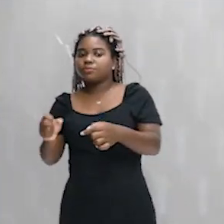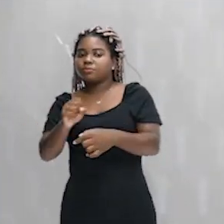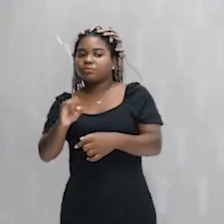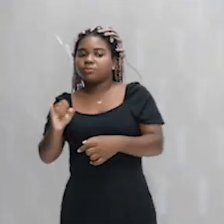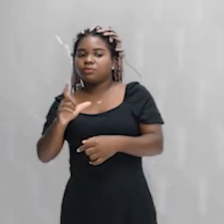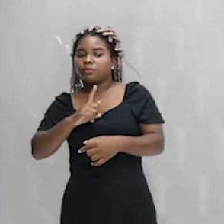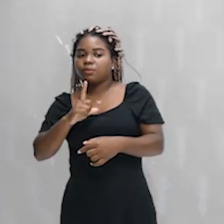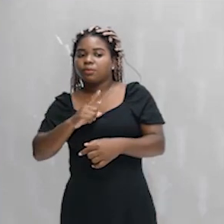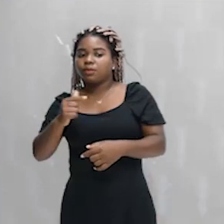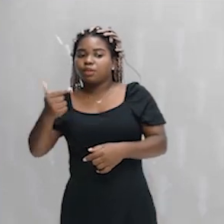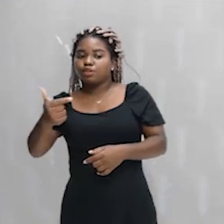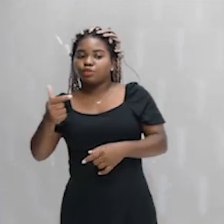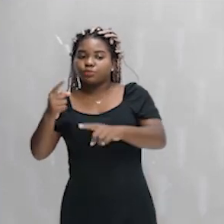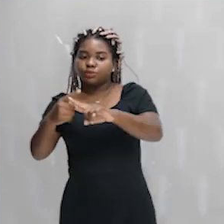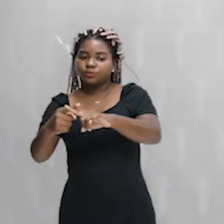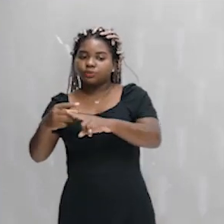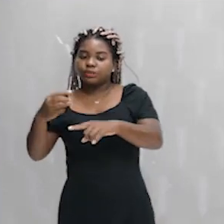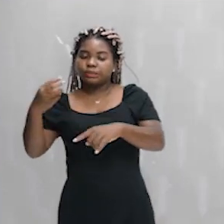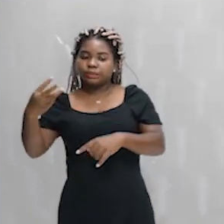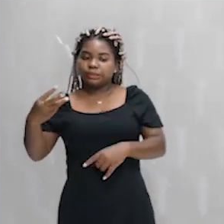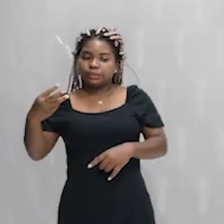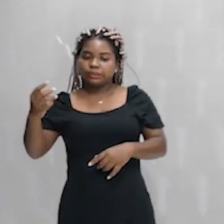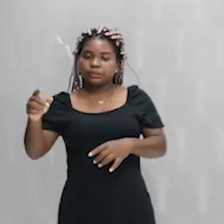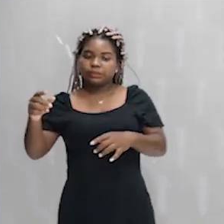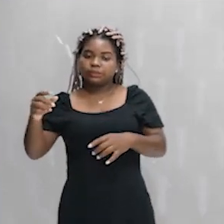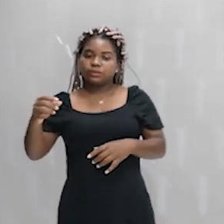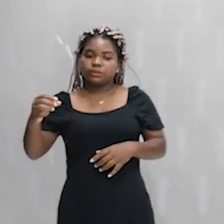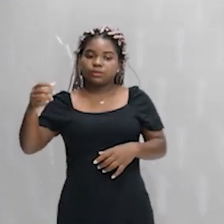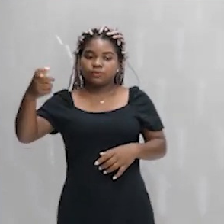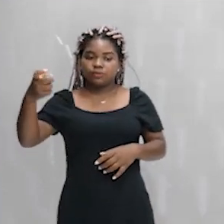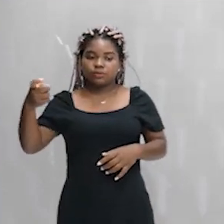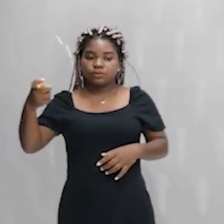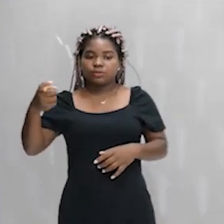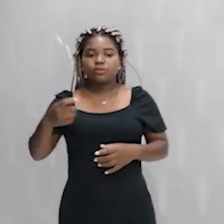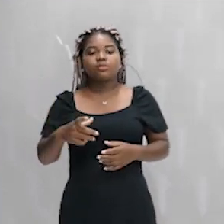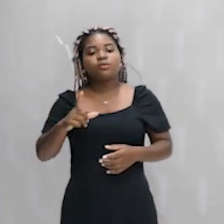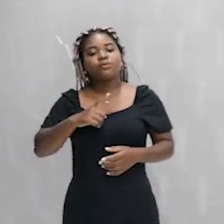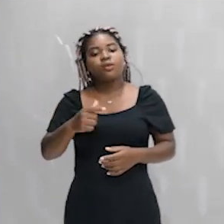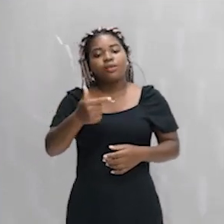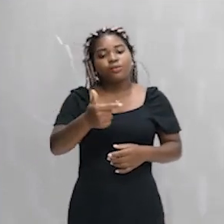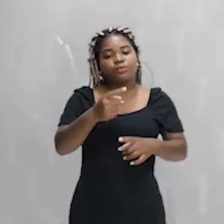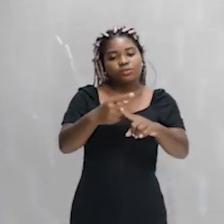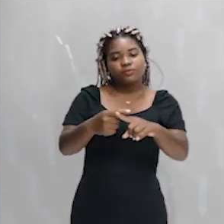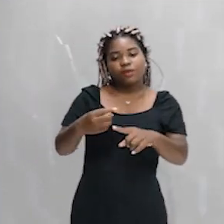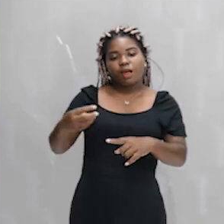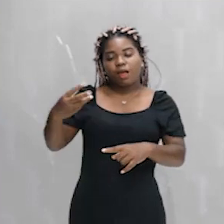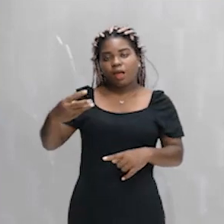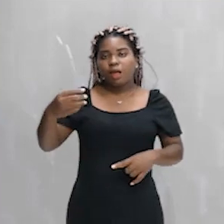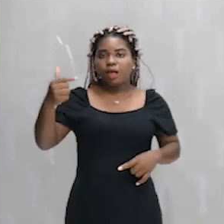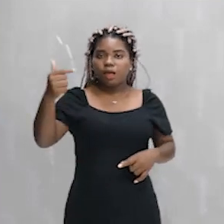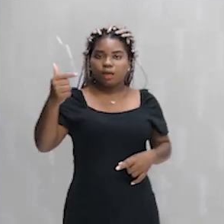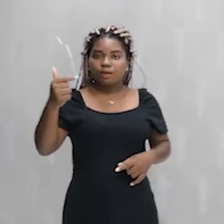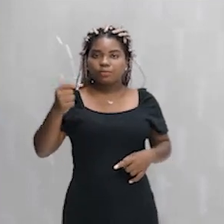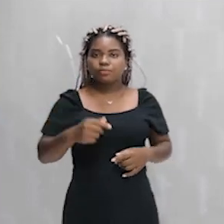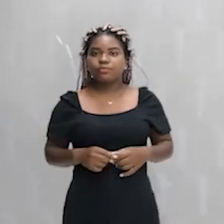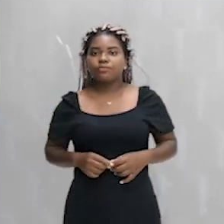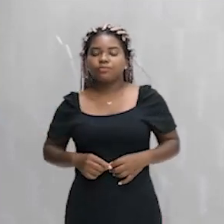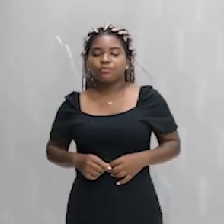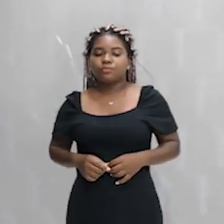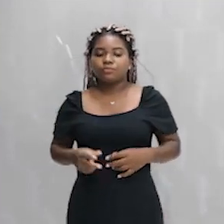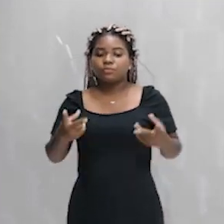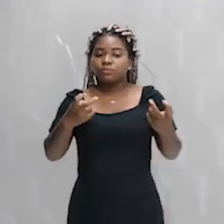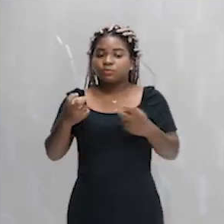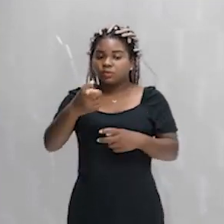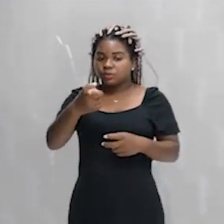escrito lá como 2 vezes 3 elevado a x, aonde apareceu o x, eu vou colocar o 2. Observa que o x está lá